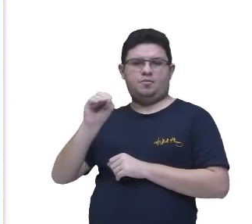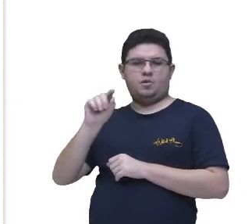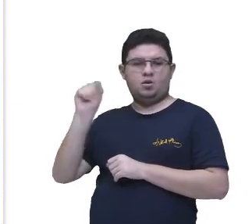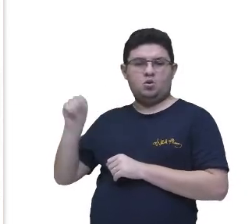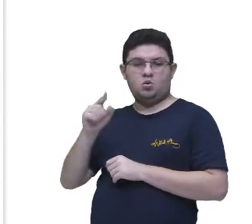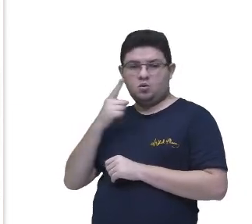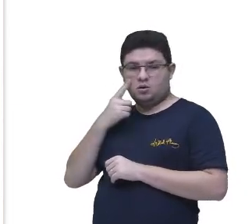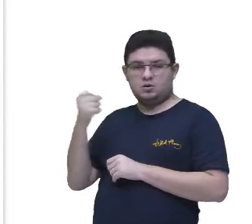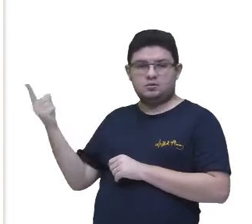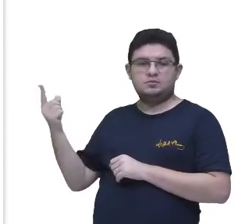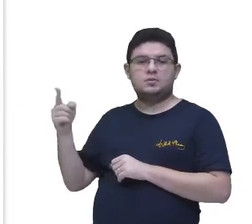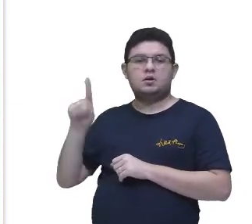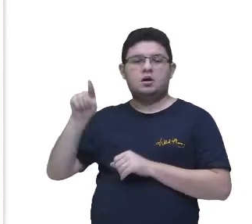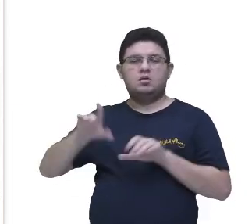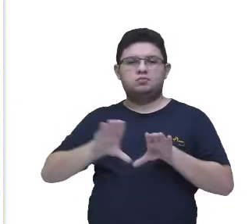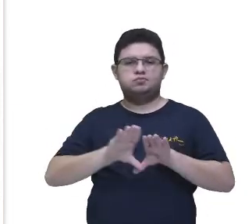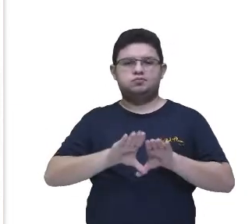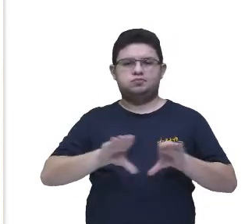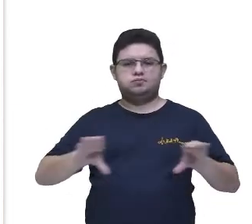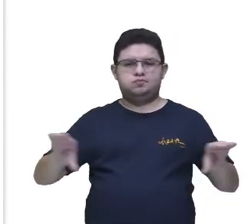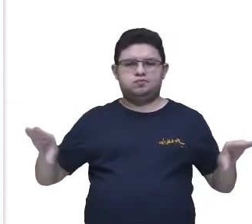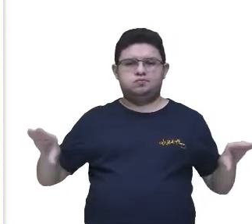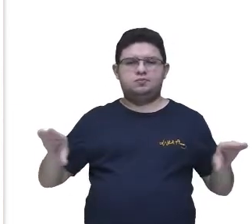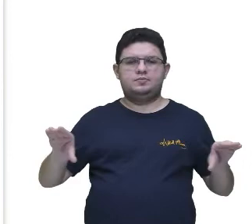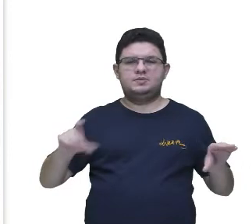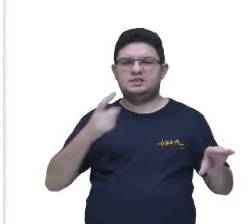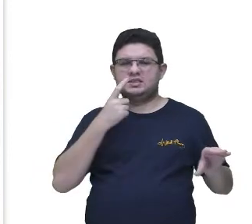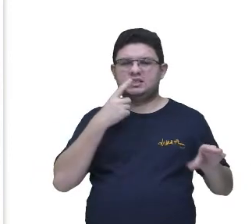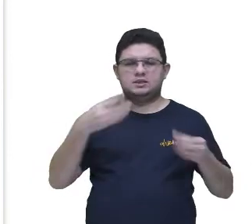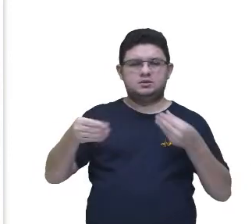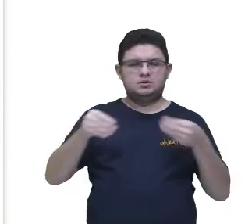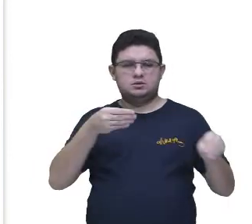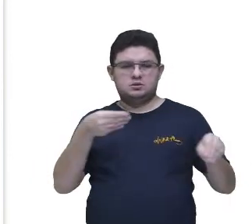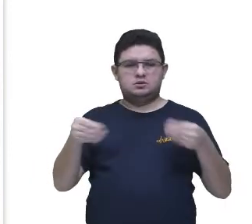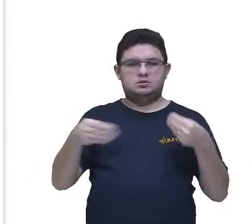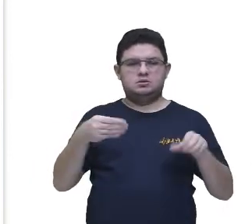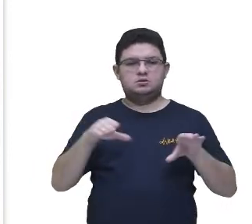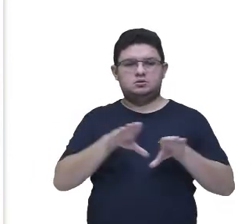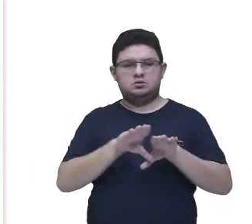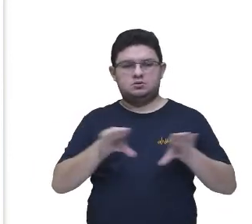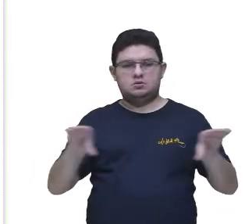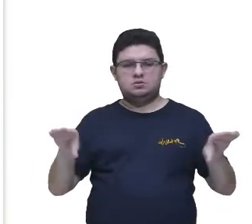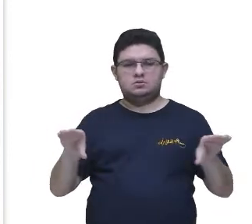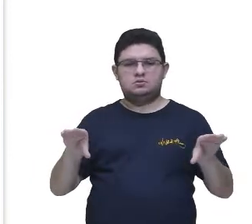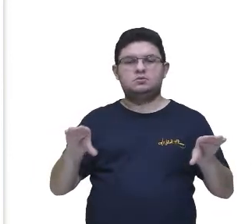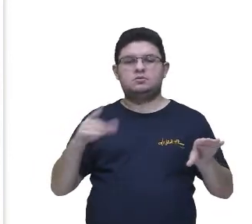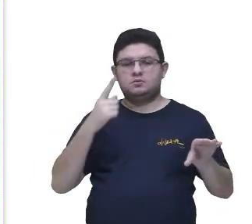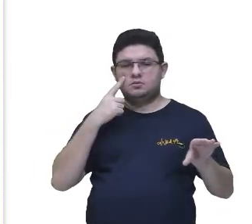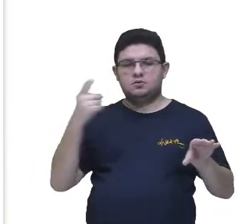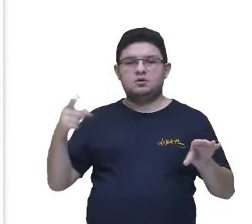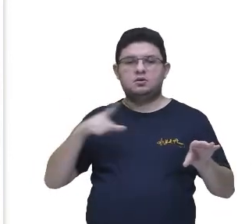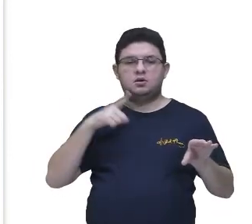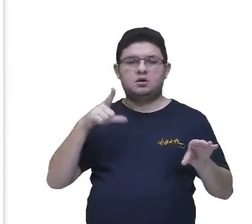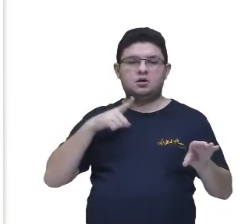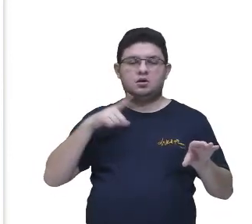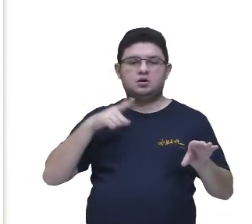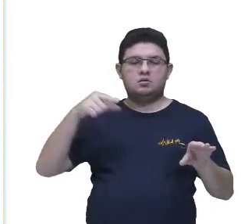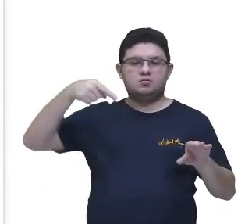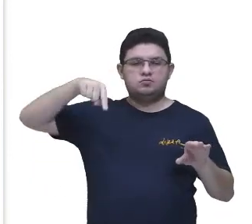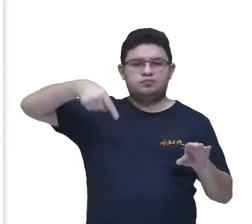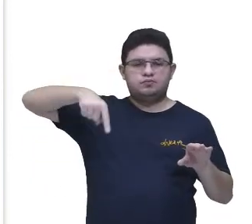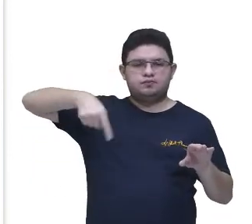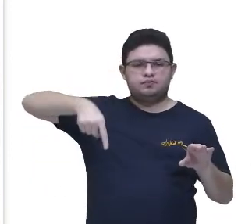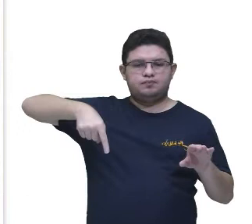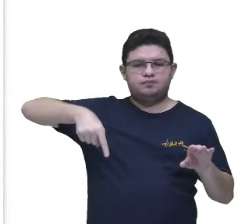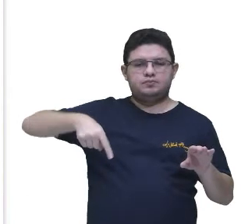de plástico, que vocês estão vendo aí, ó, esse terreno todo, tudo isso daí é um lixão. Então, ele é escavado e aí o solo vai